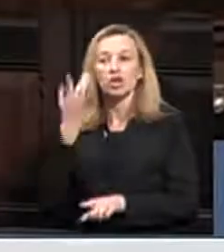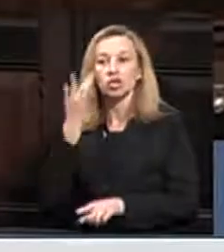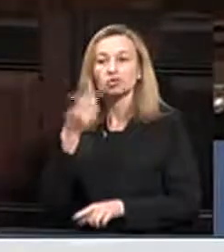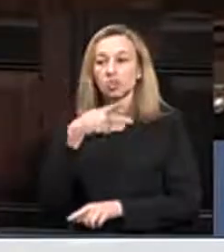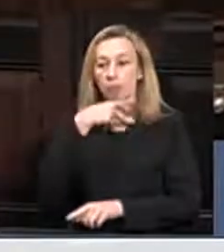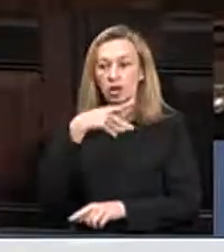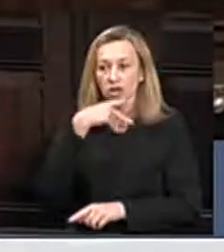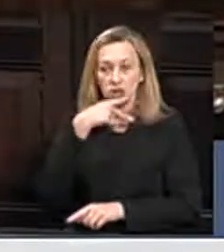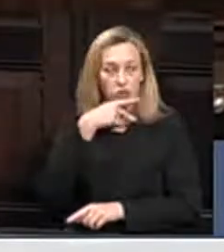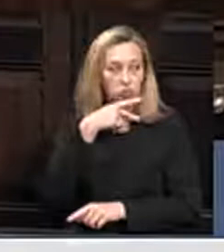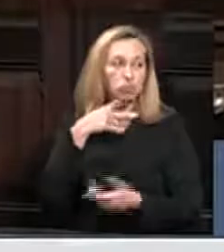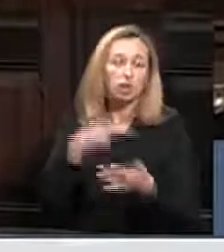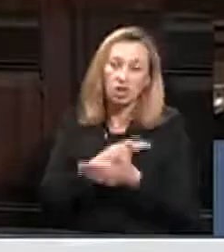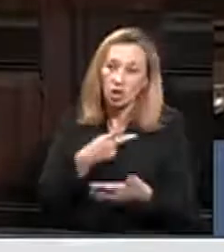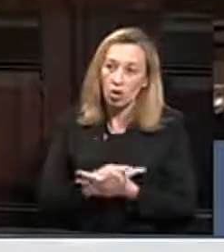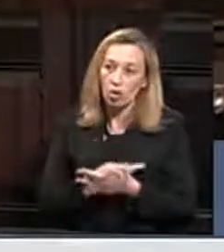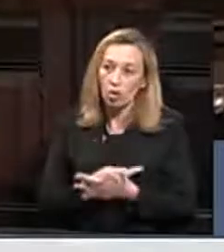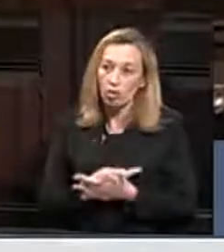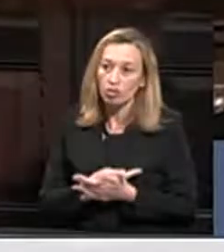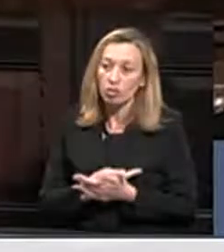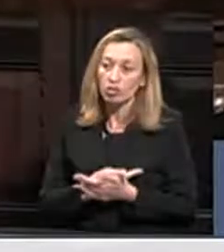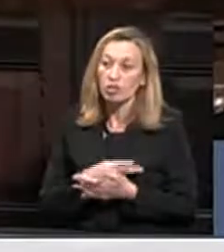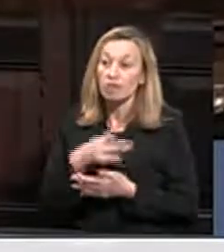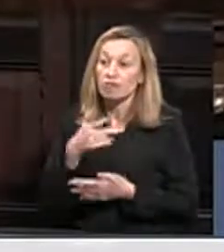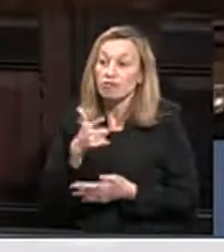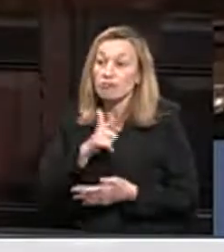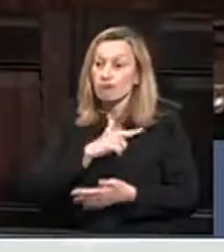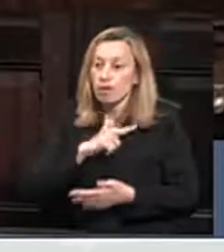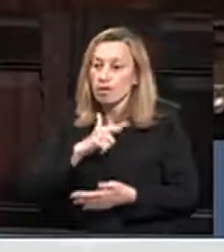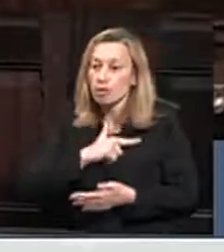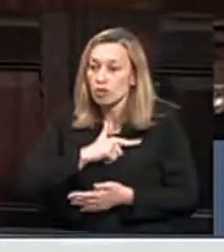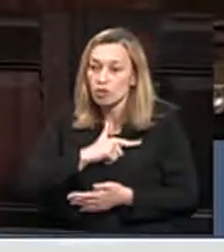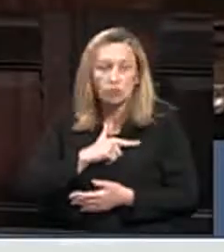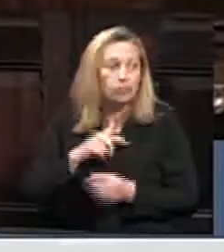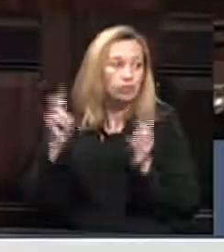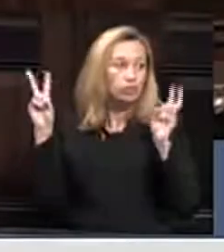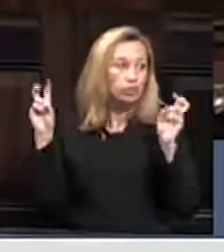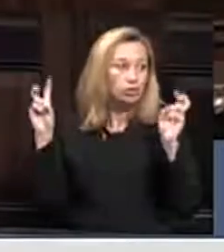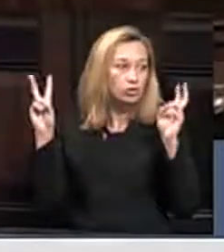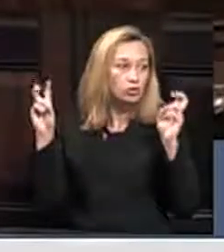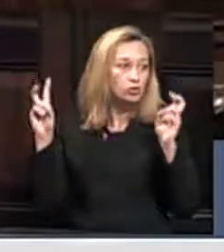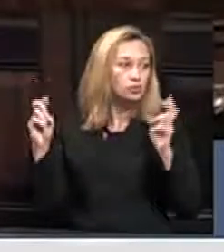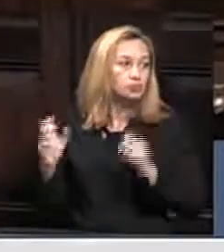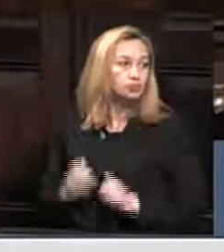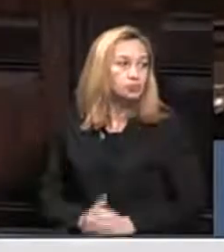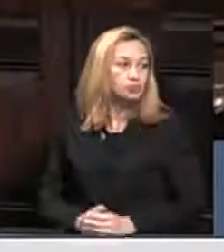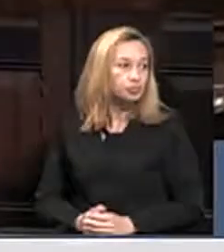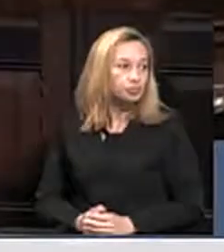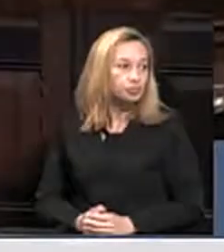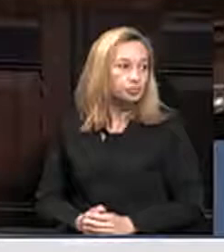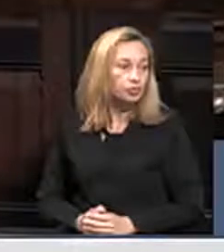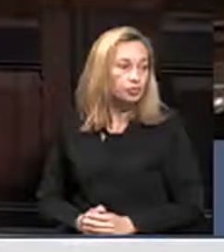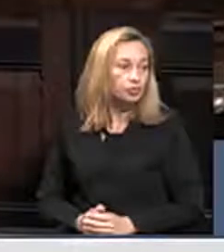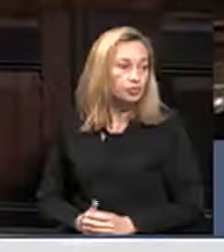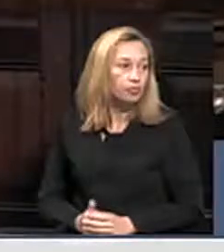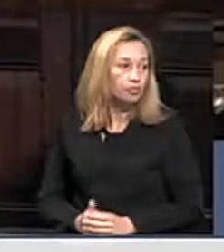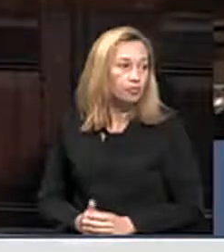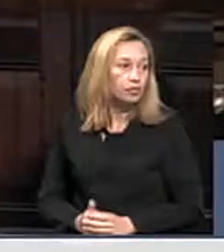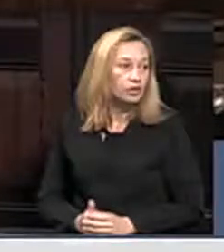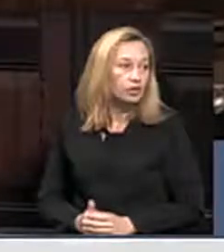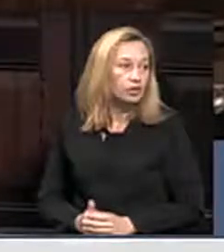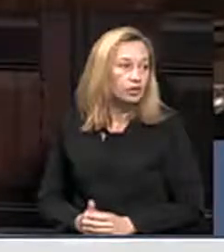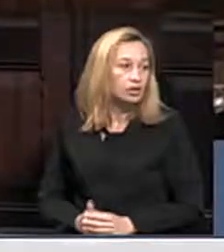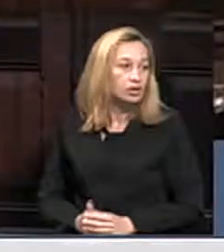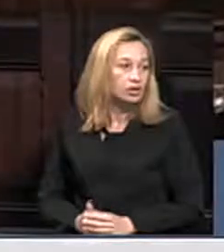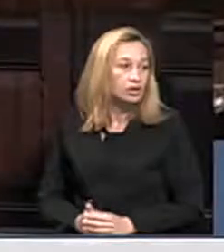partido errou de cabo a rabo em relação à gravação que foi veiculada